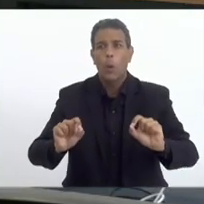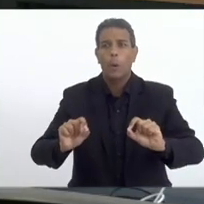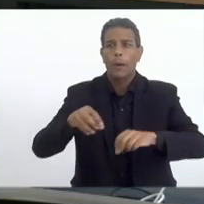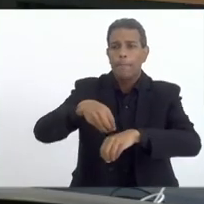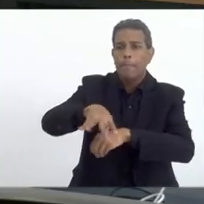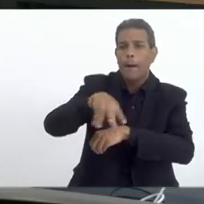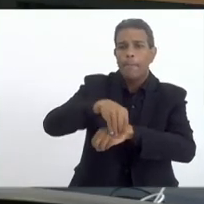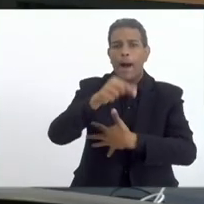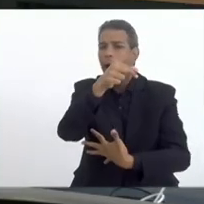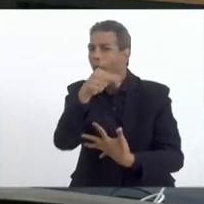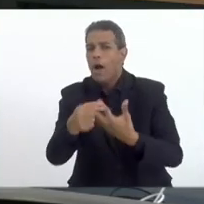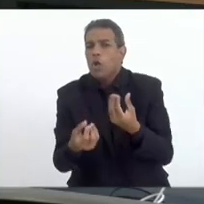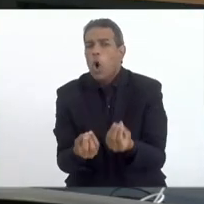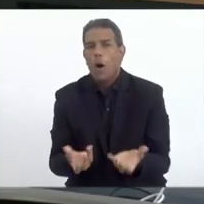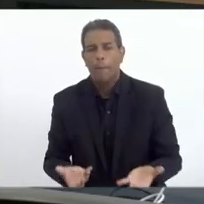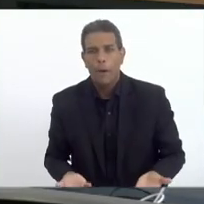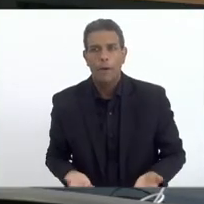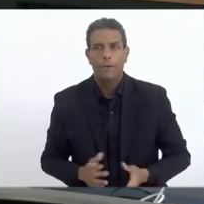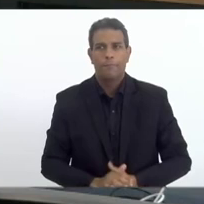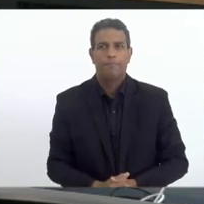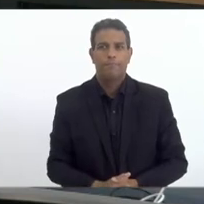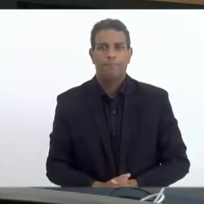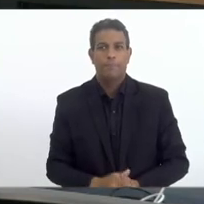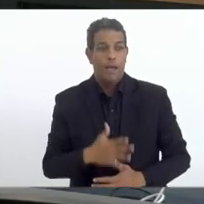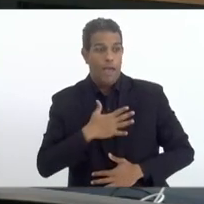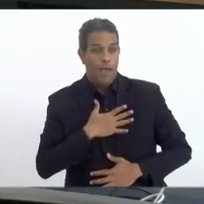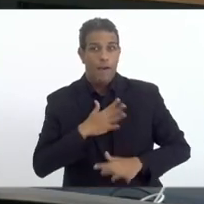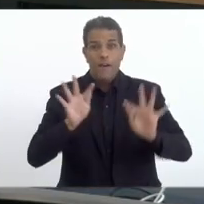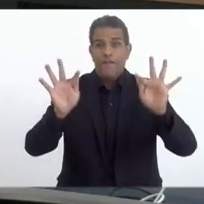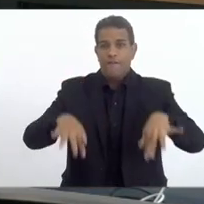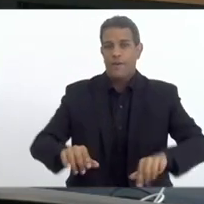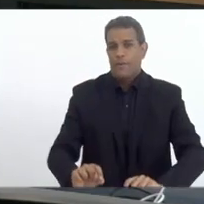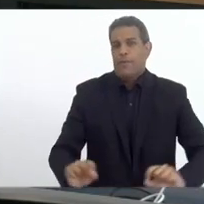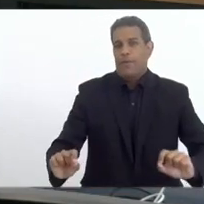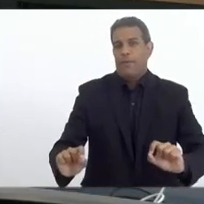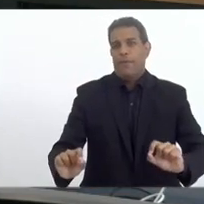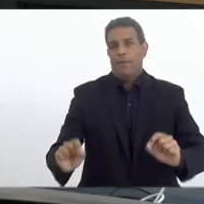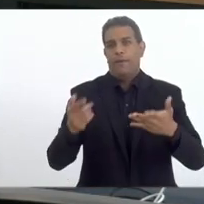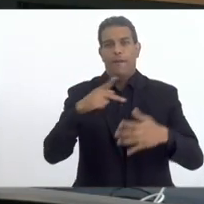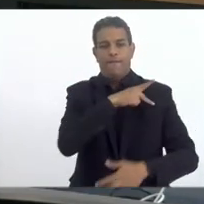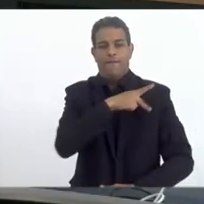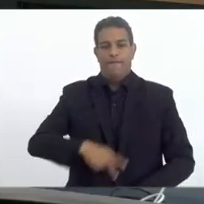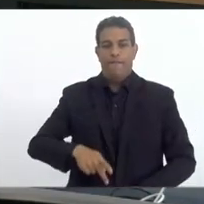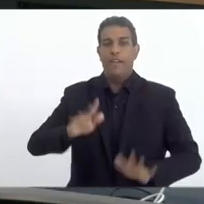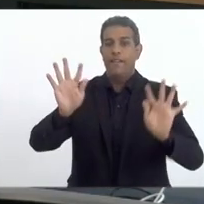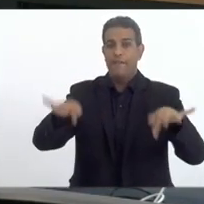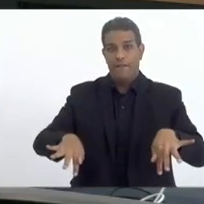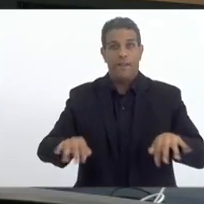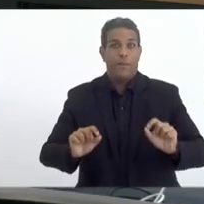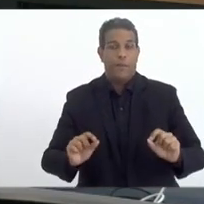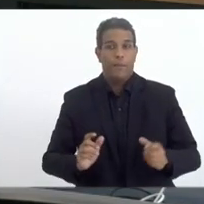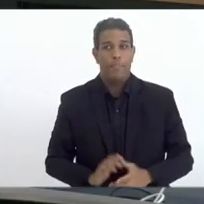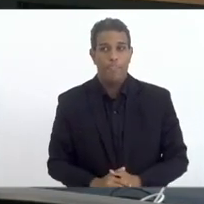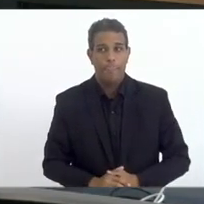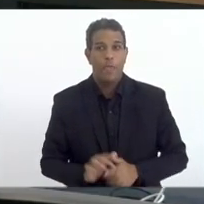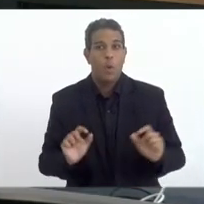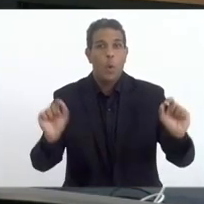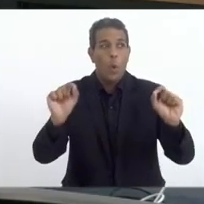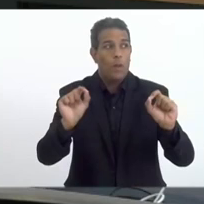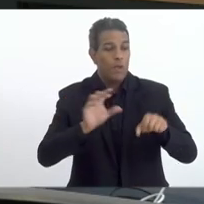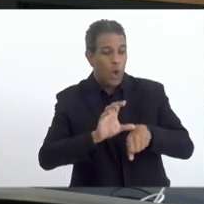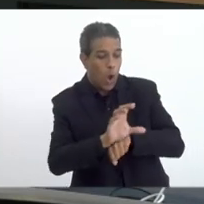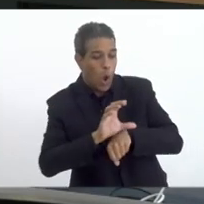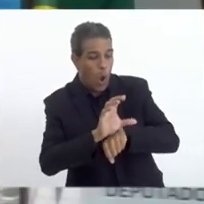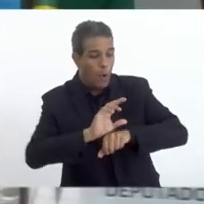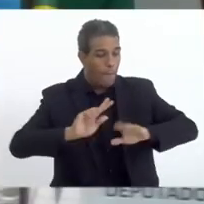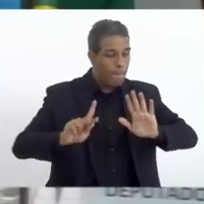Se o senhor me permitir, eu não vou encerrar, porque quem encerra é o presidente, hierarquia, né? Eu nem da comissão